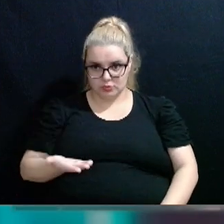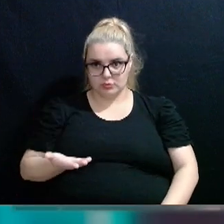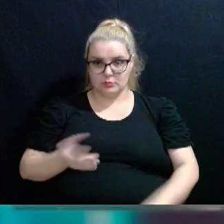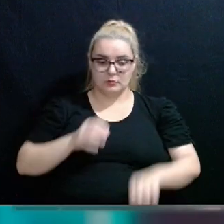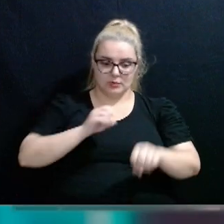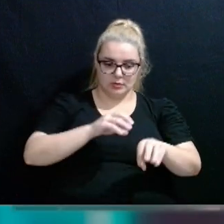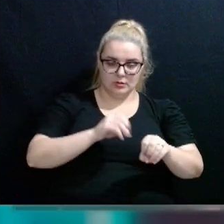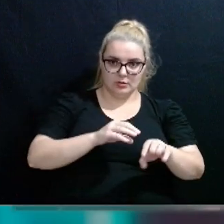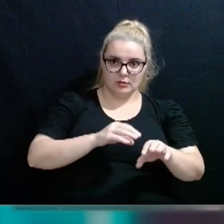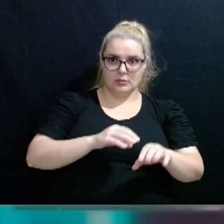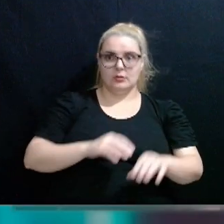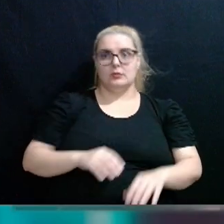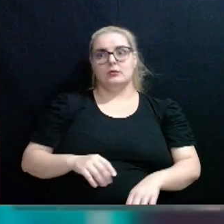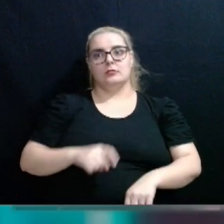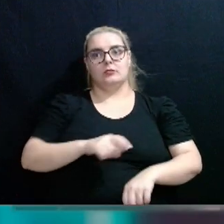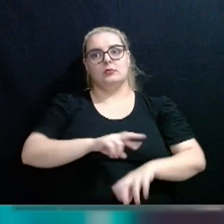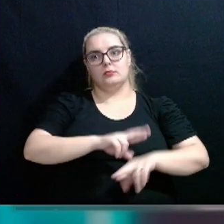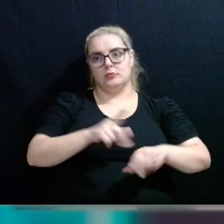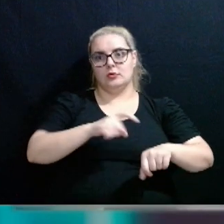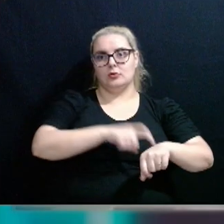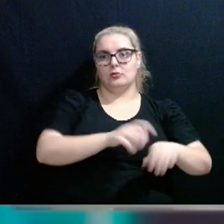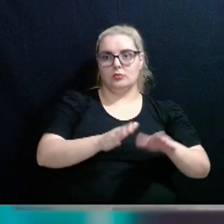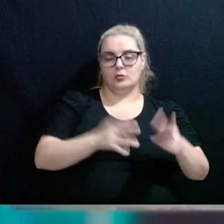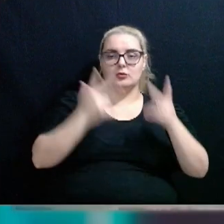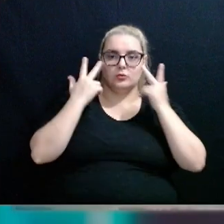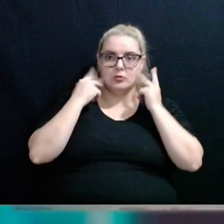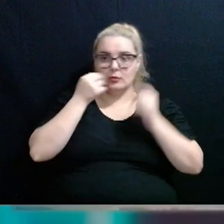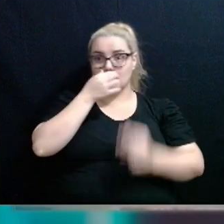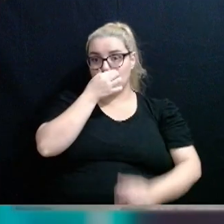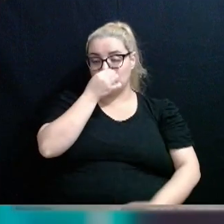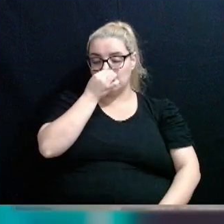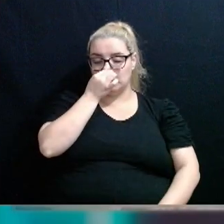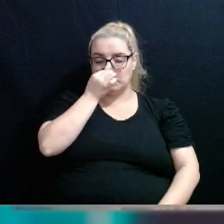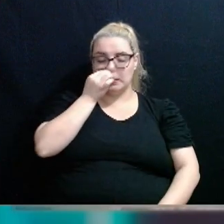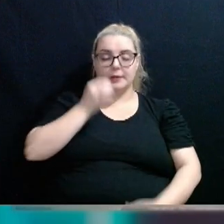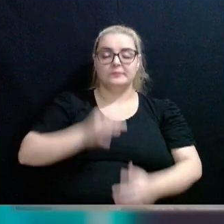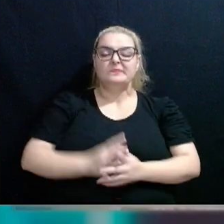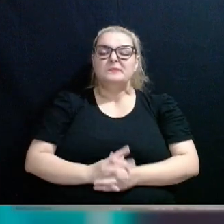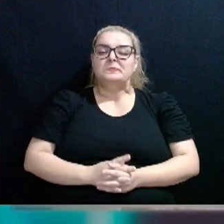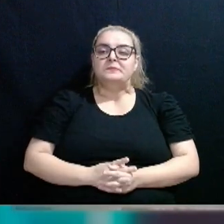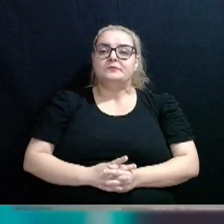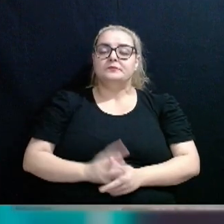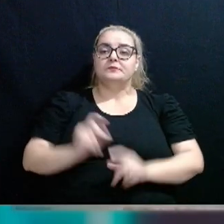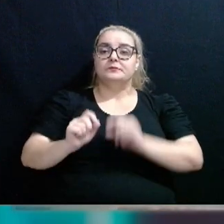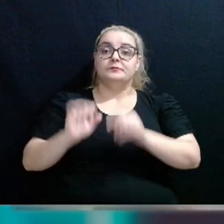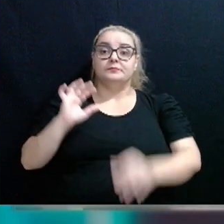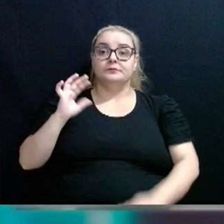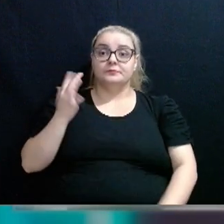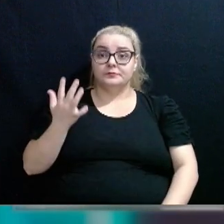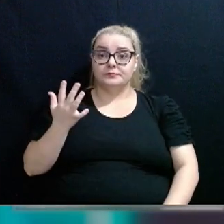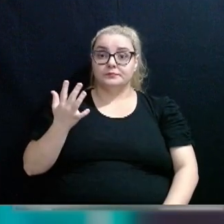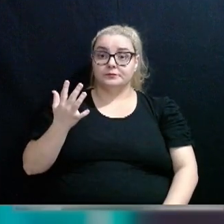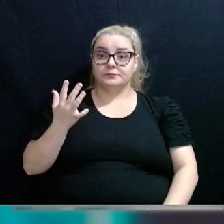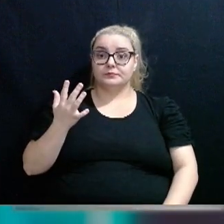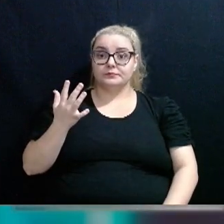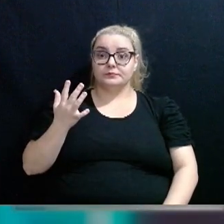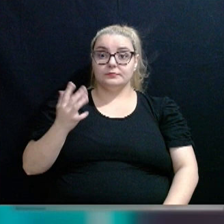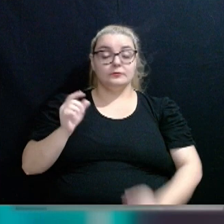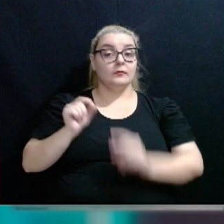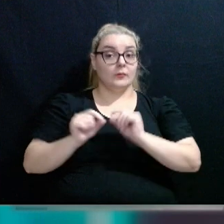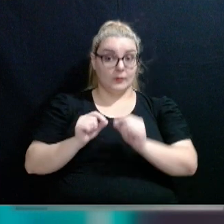seu período normal. E o que aconteceu conosco? Aconteceu que